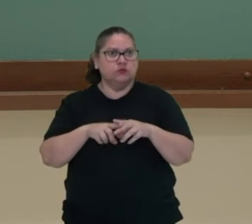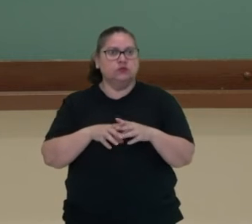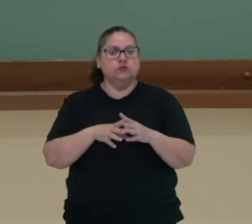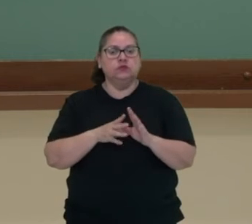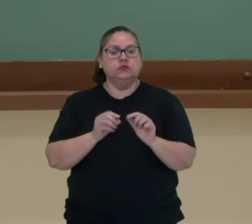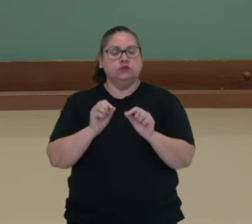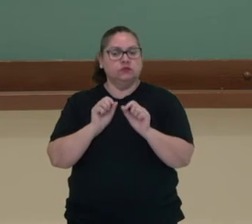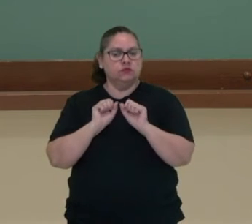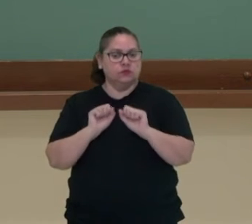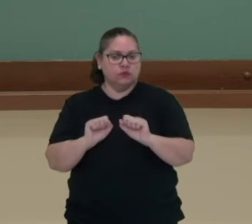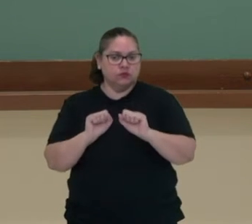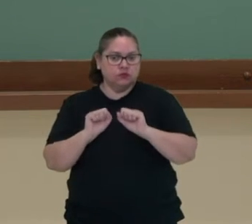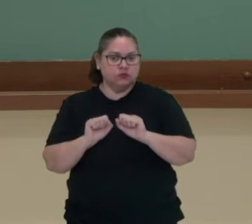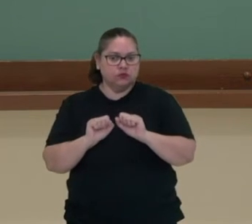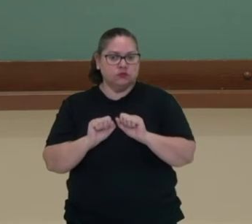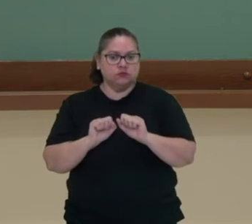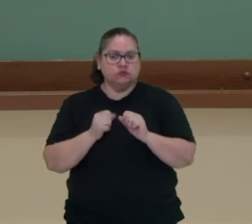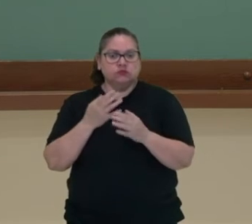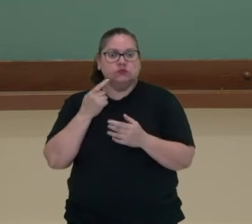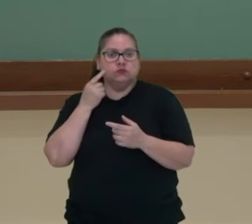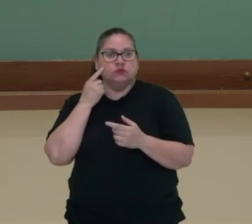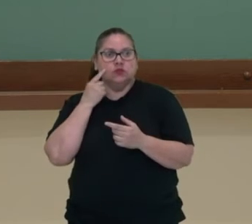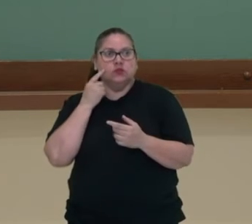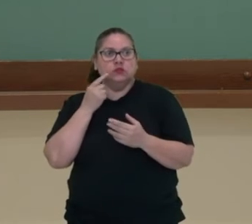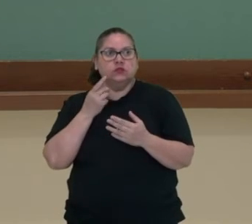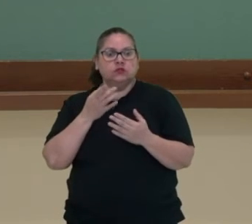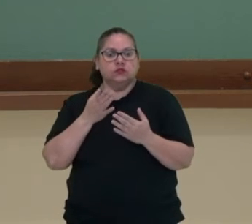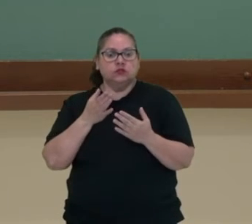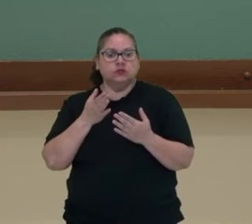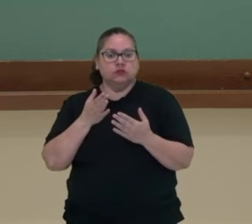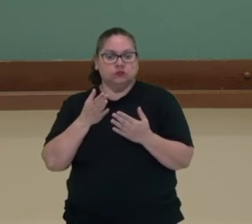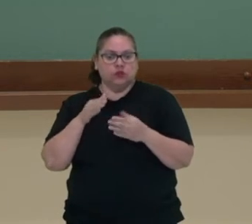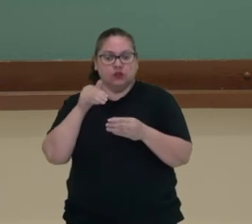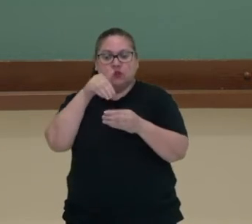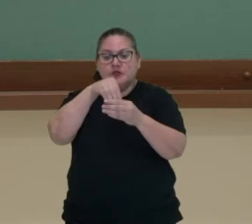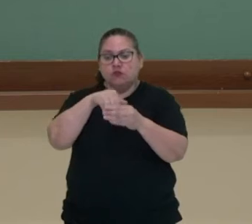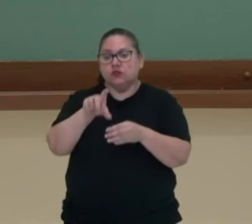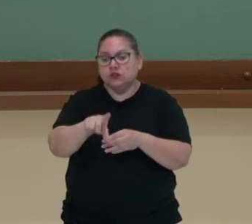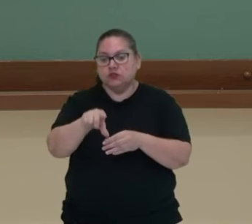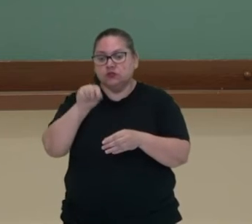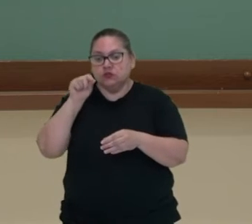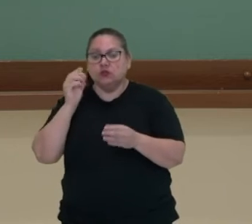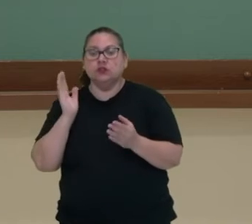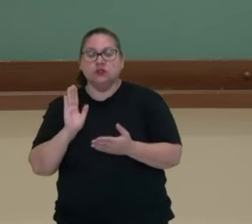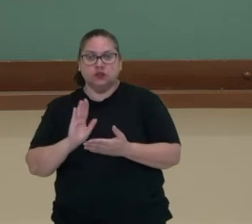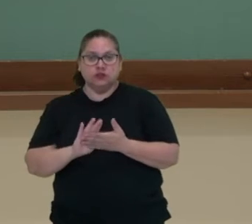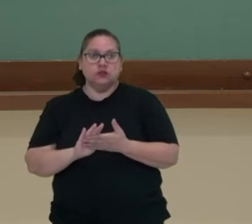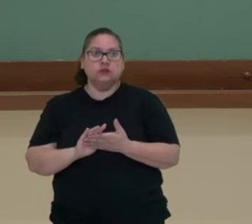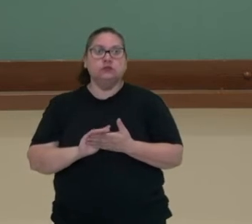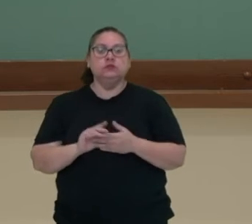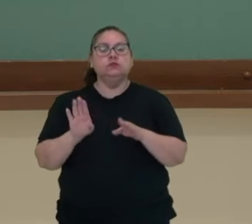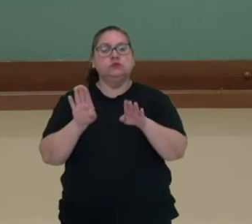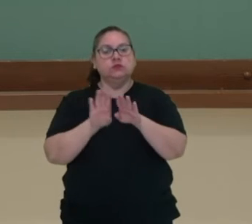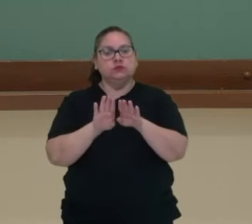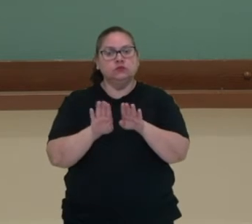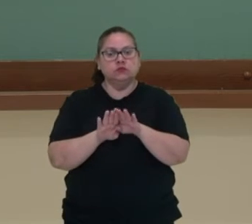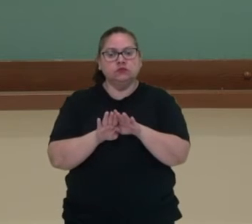eles podem, né, vir de uma, serem eleitos a partir de um processo democrático, como